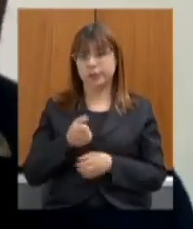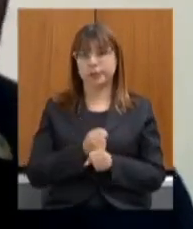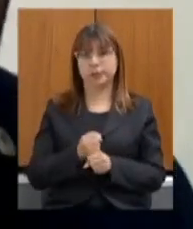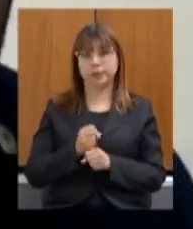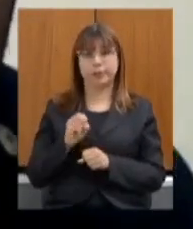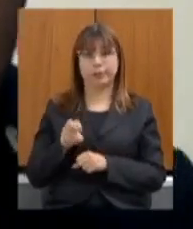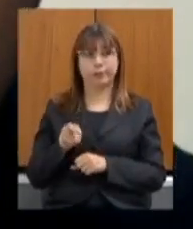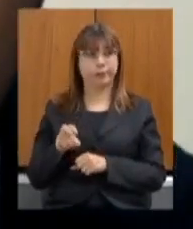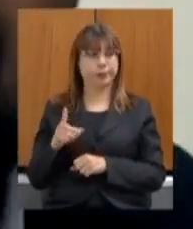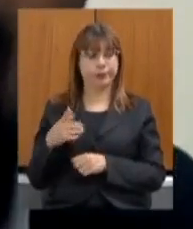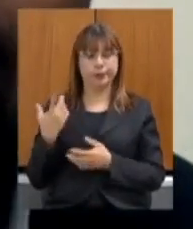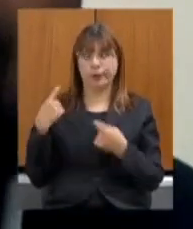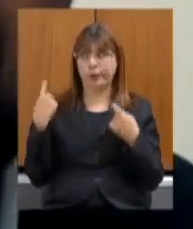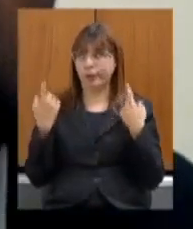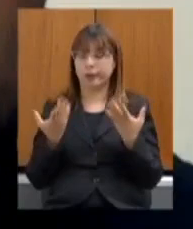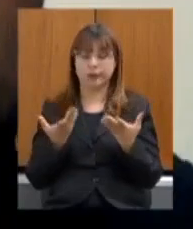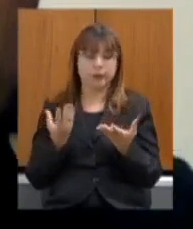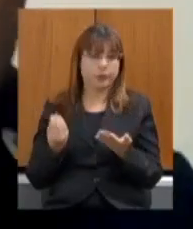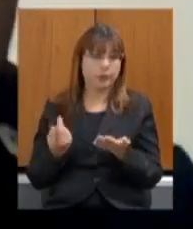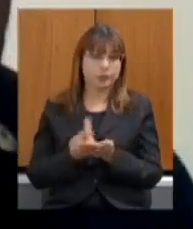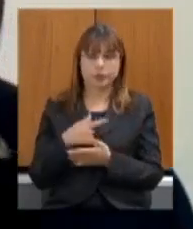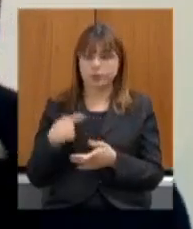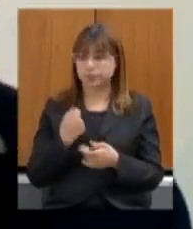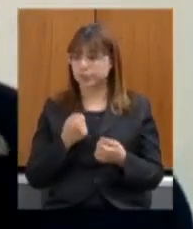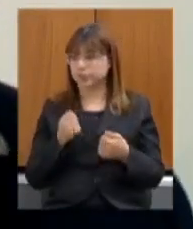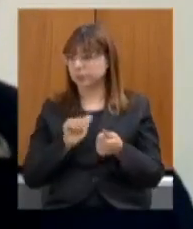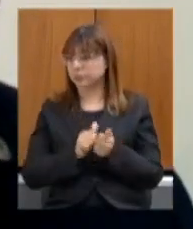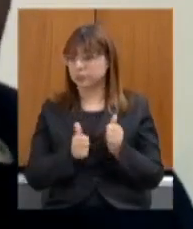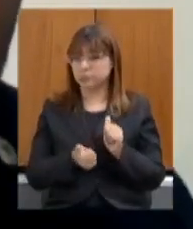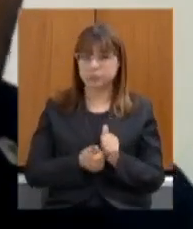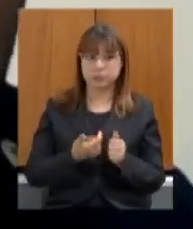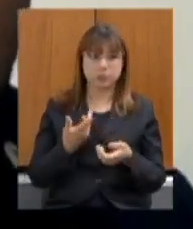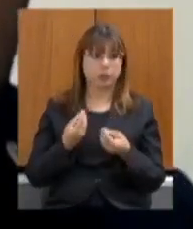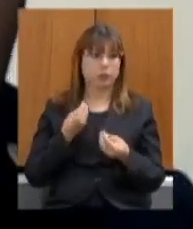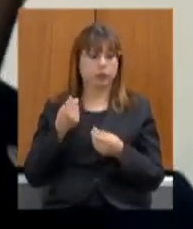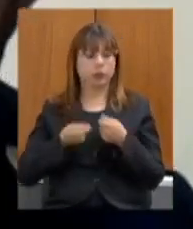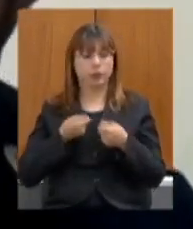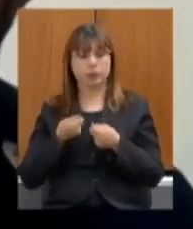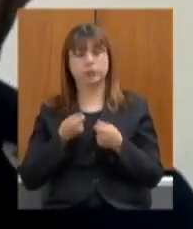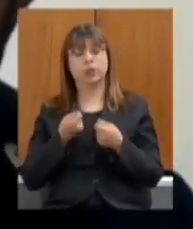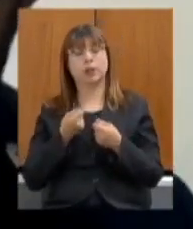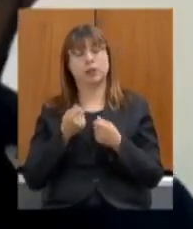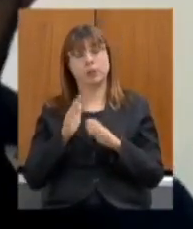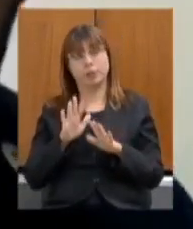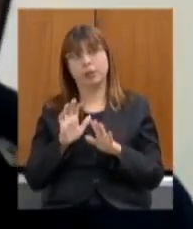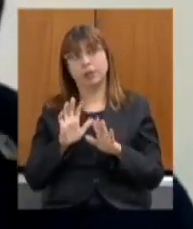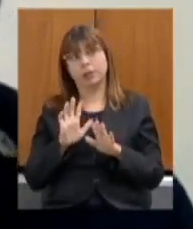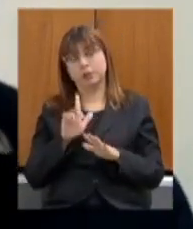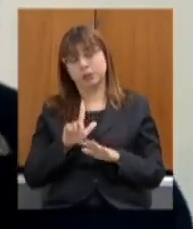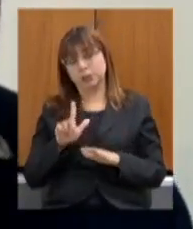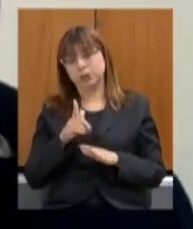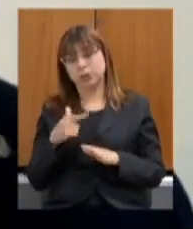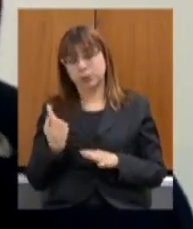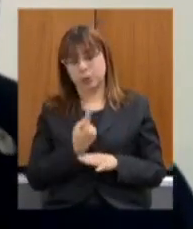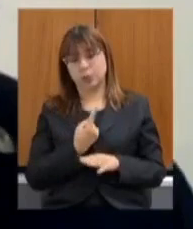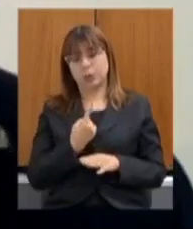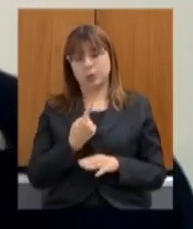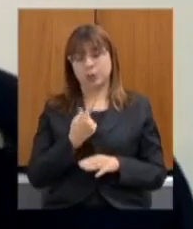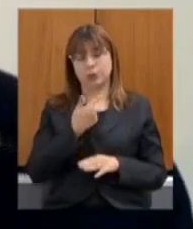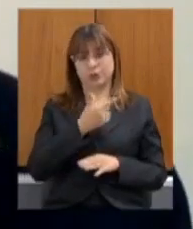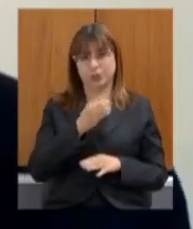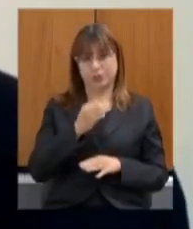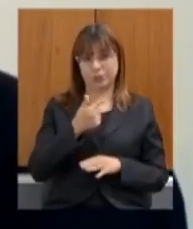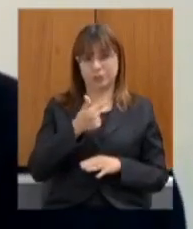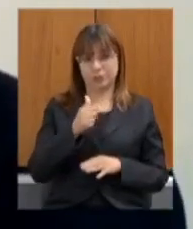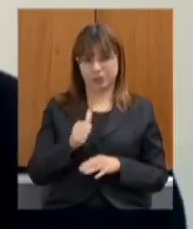reaprender a forma de gestar, de administrar, e, é claro, que 2021, nós, que o Brasil, que